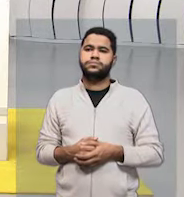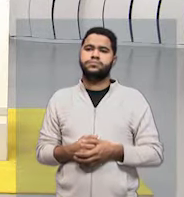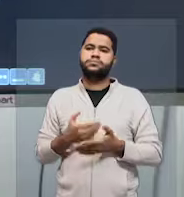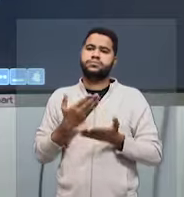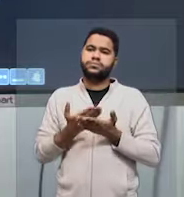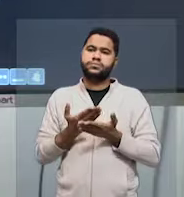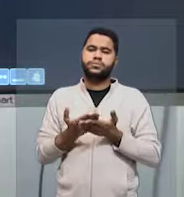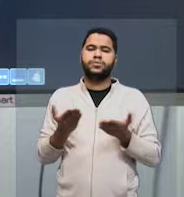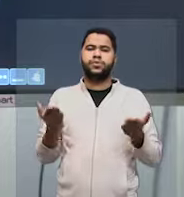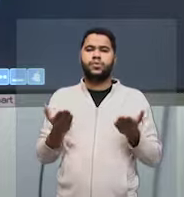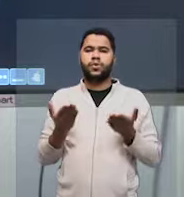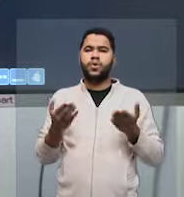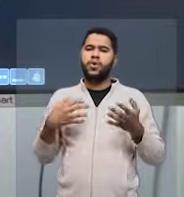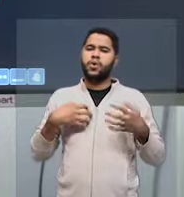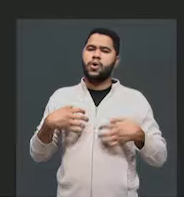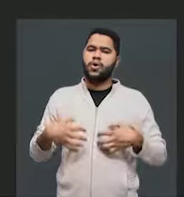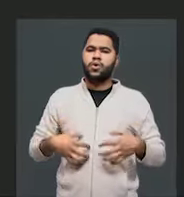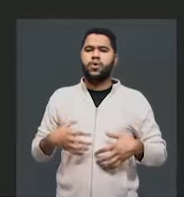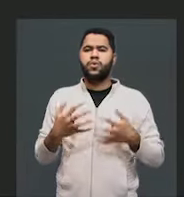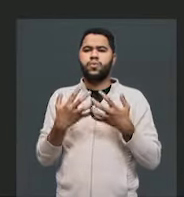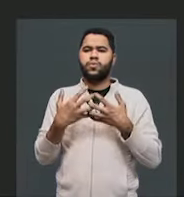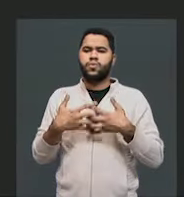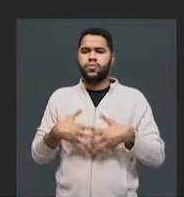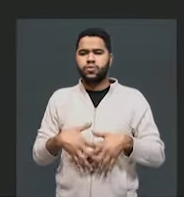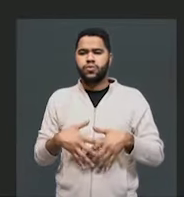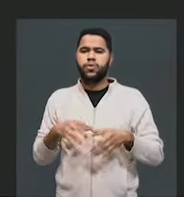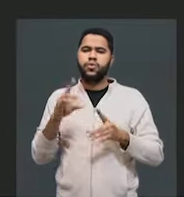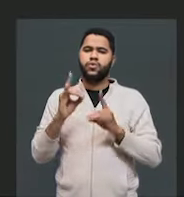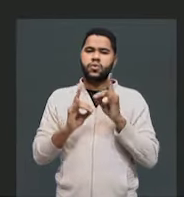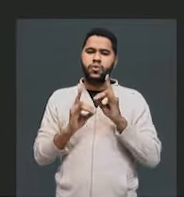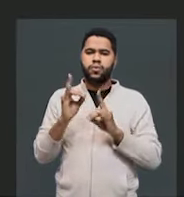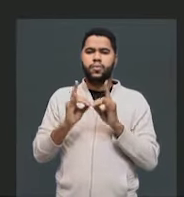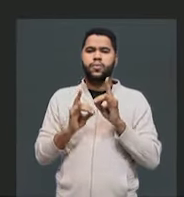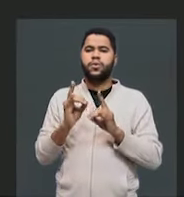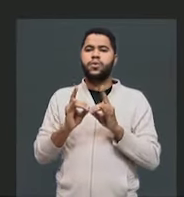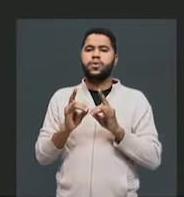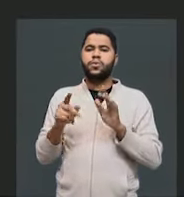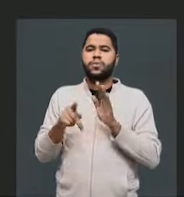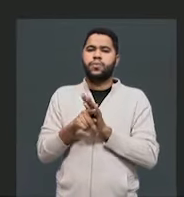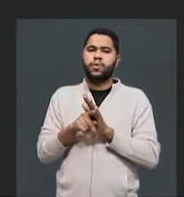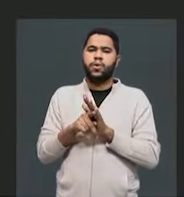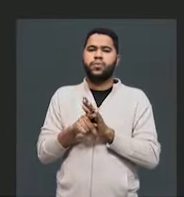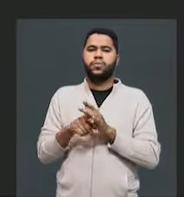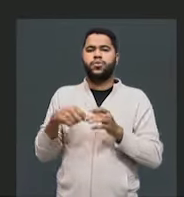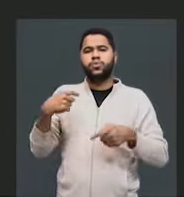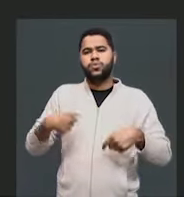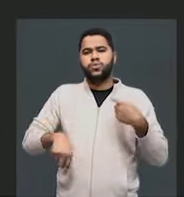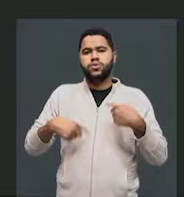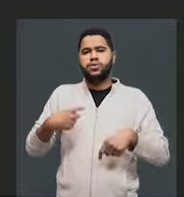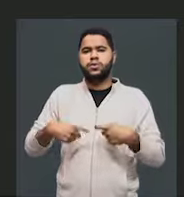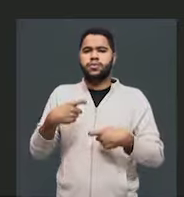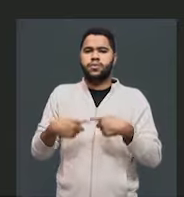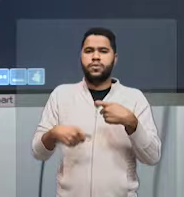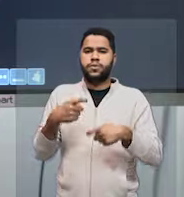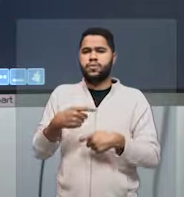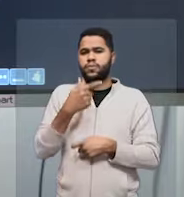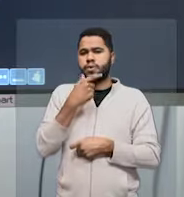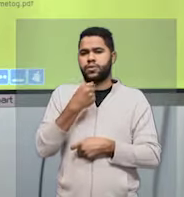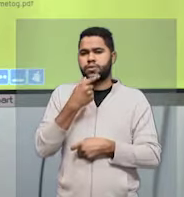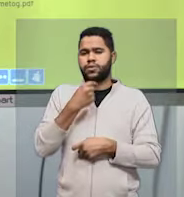Estudamos hoje órgãos, funções, hormônios, né, do sistema reprodutor